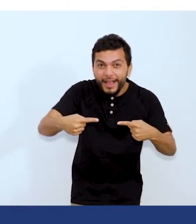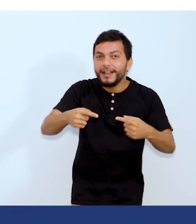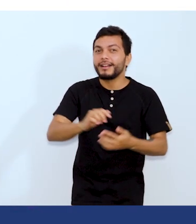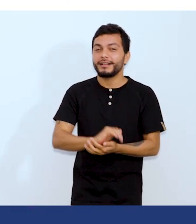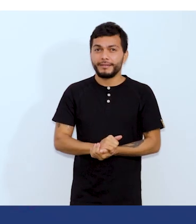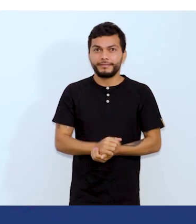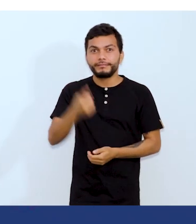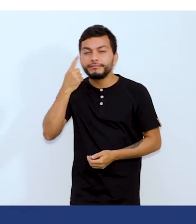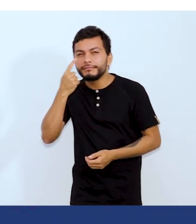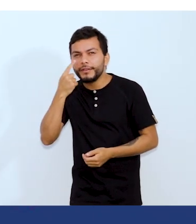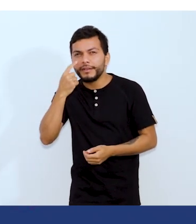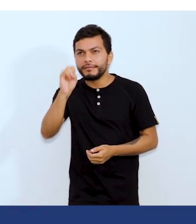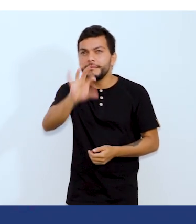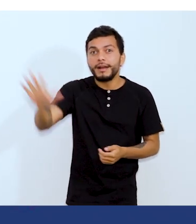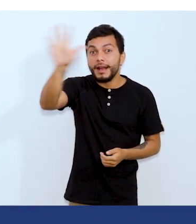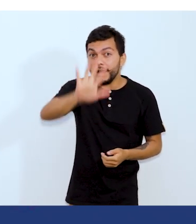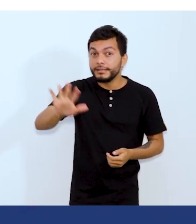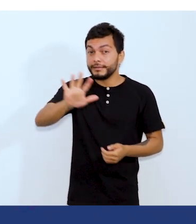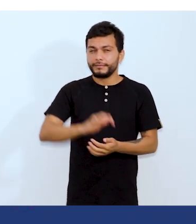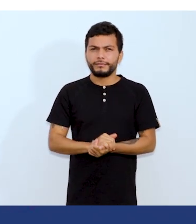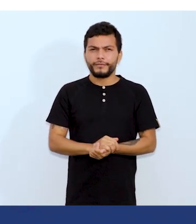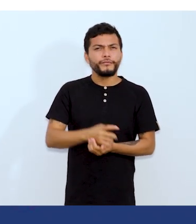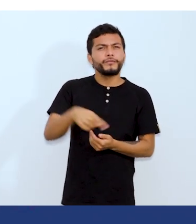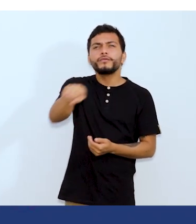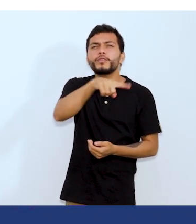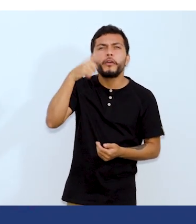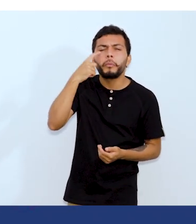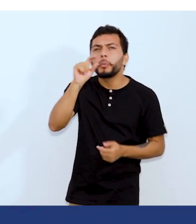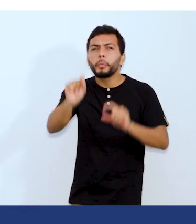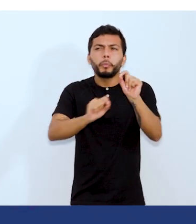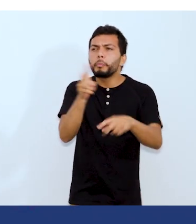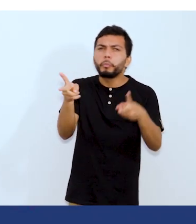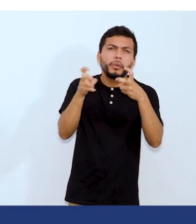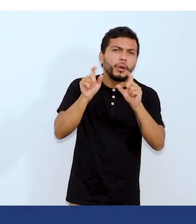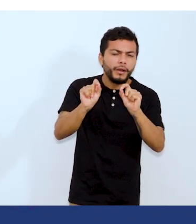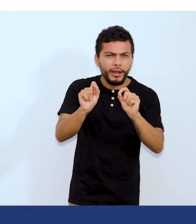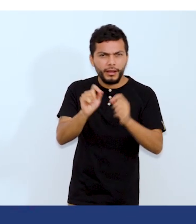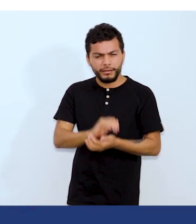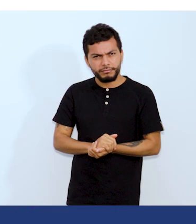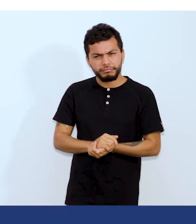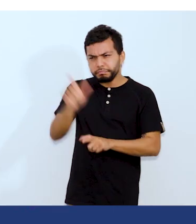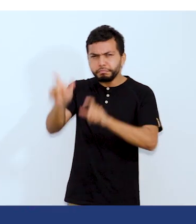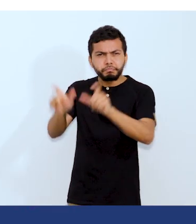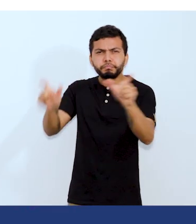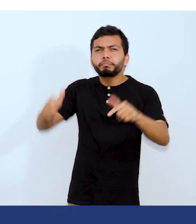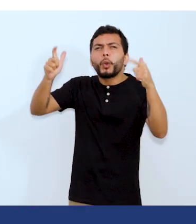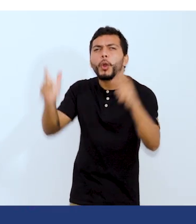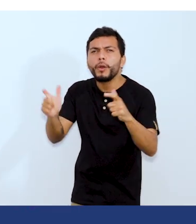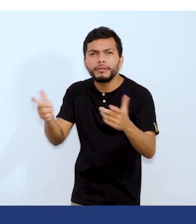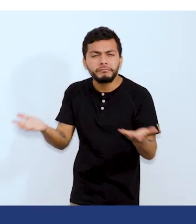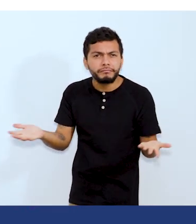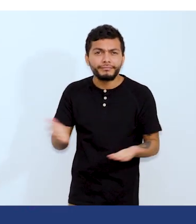Desafio. Observem essa imagem. O que vocês veem nela? Onde será que essas pessoas